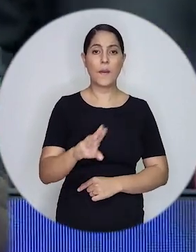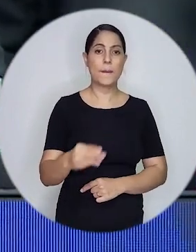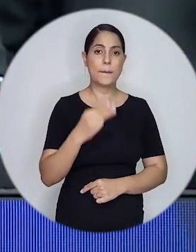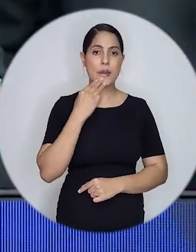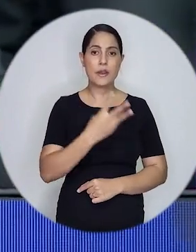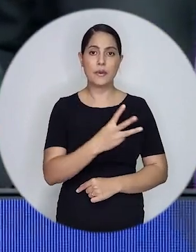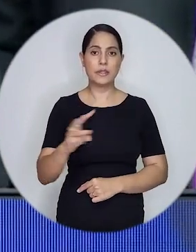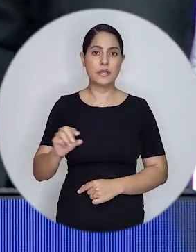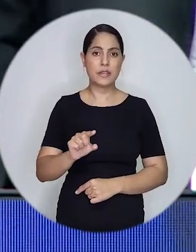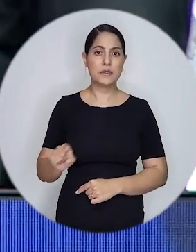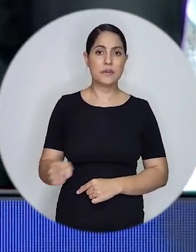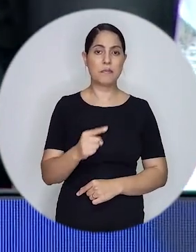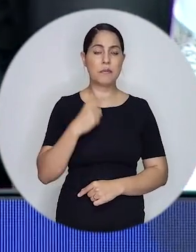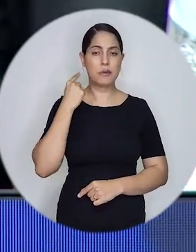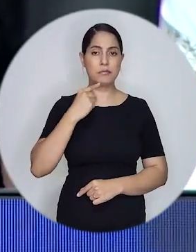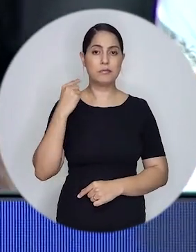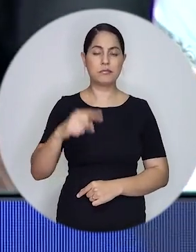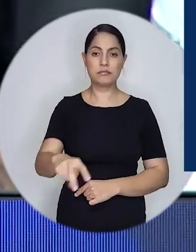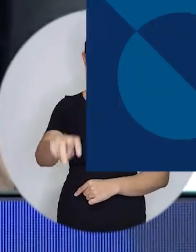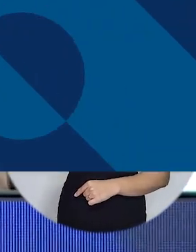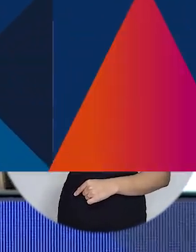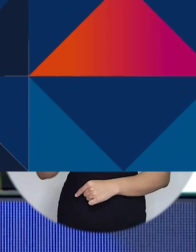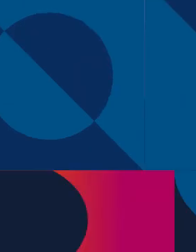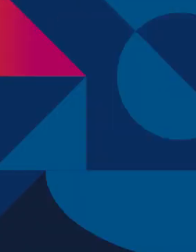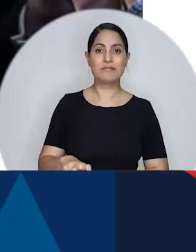uma advogada. Esta vaga pertence a